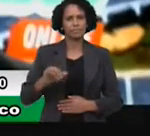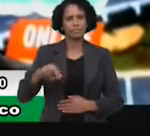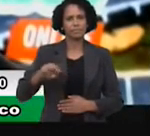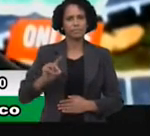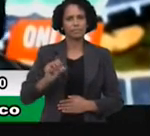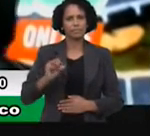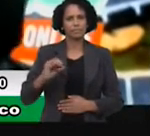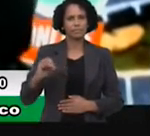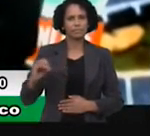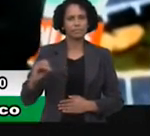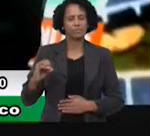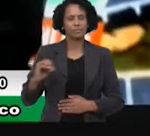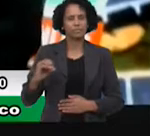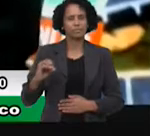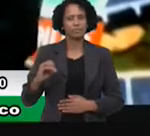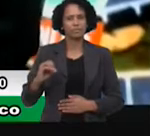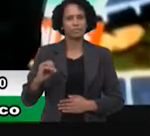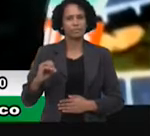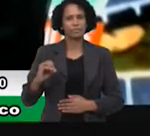vota, Vossa Excelência?